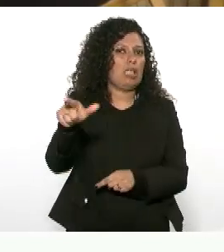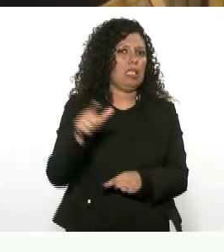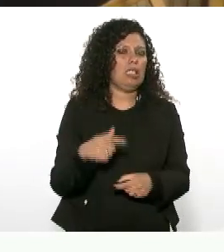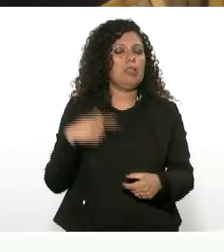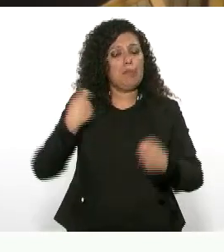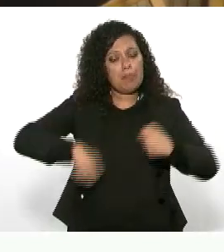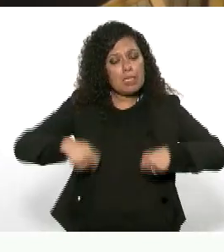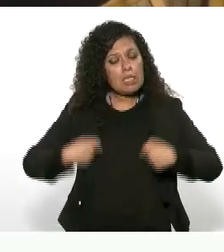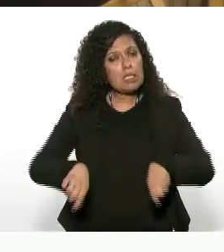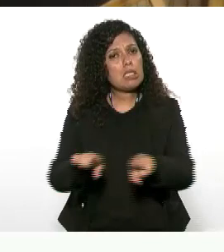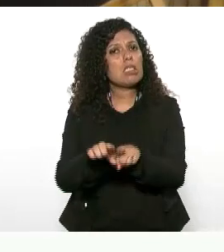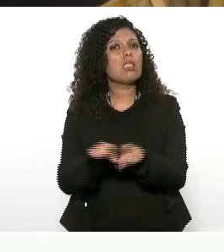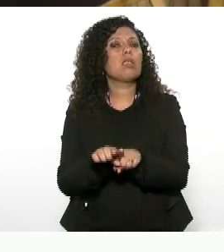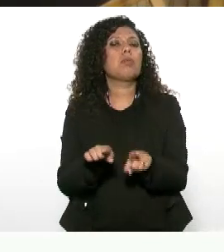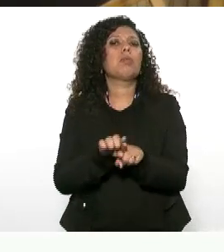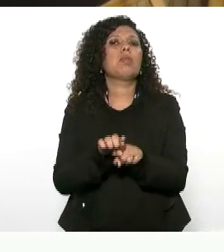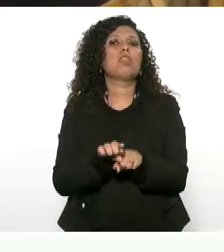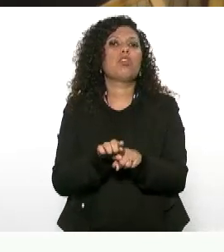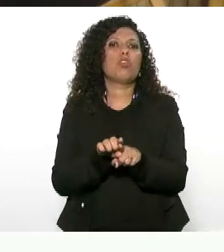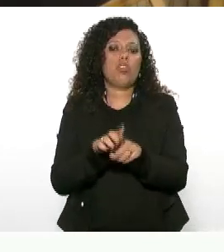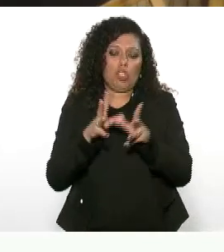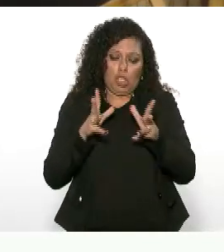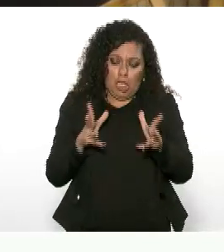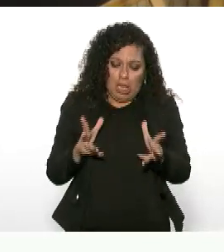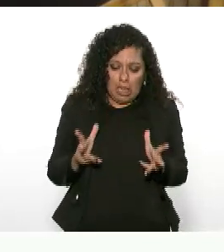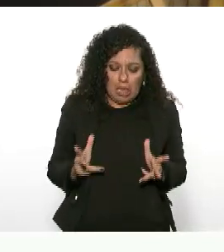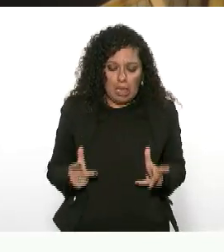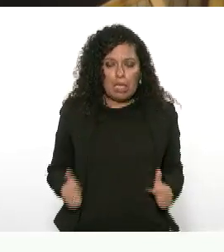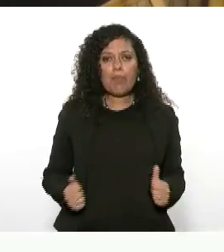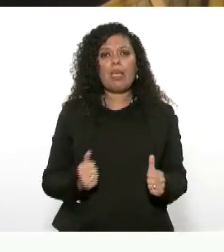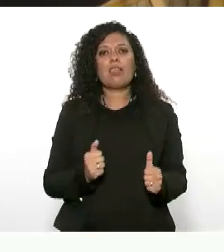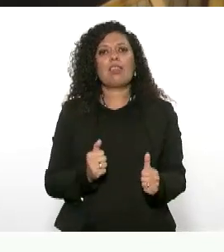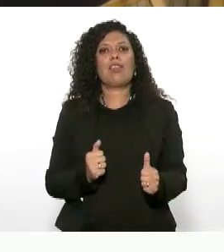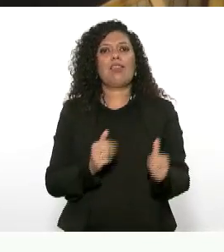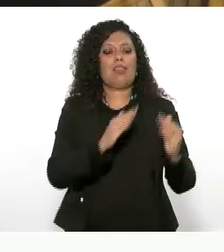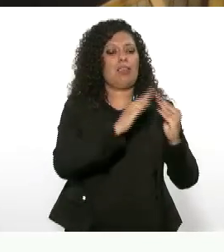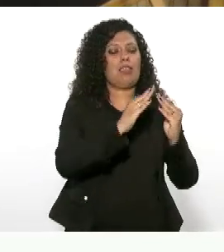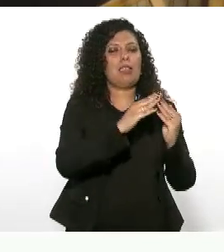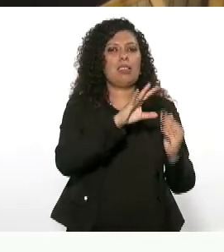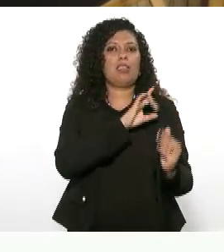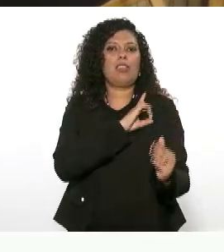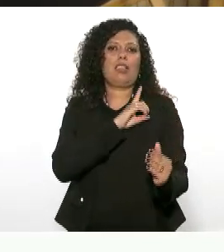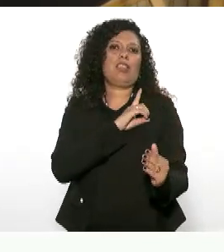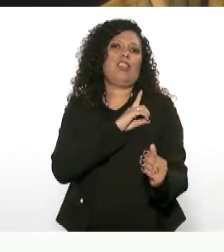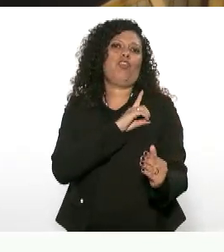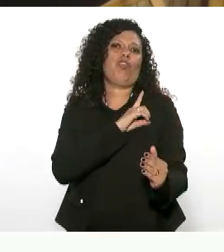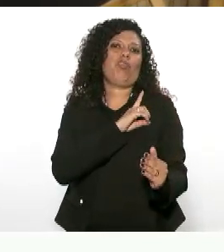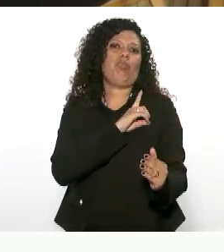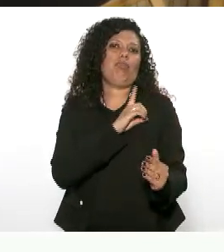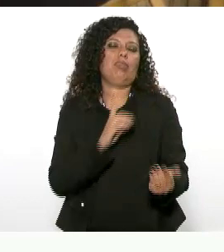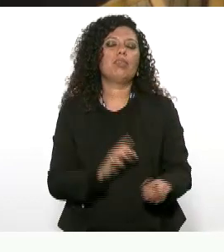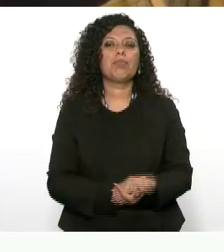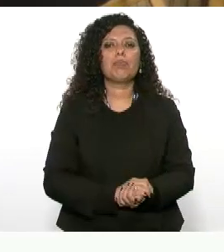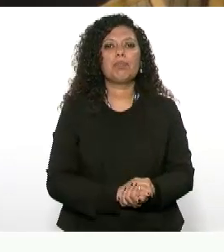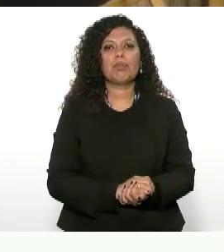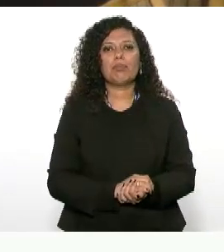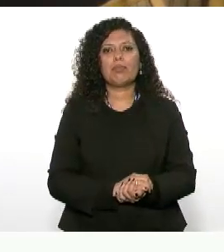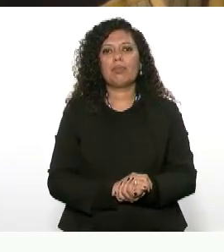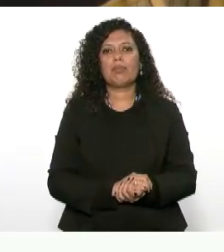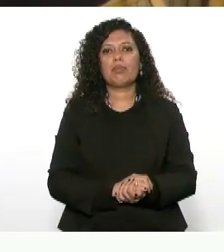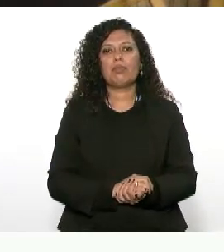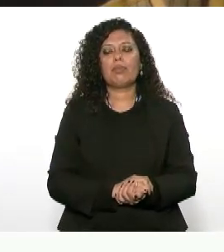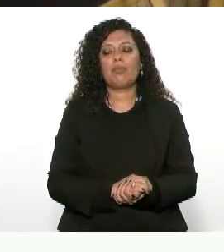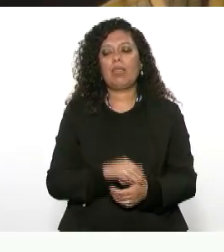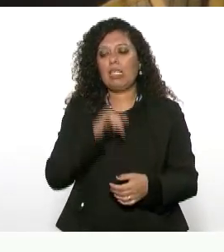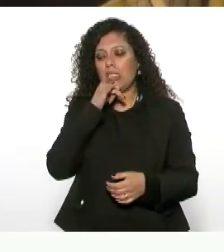Ele precisa também de limpeza nas delegacias. Eu digo isso, limpeza nas delegacias. E